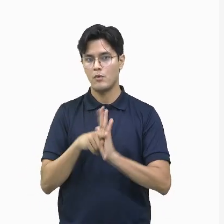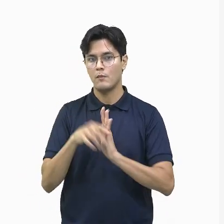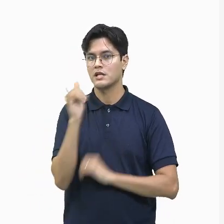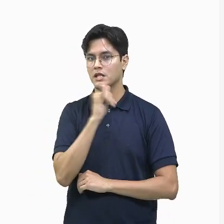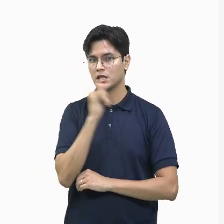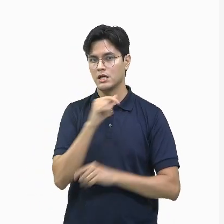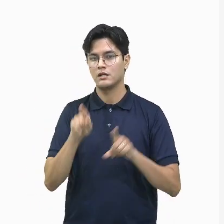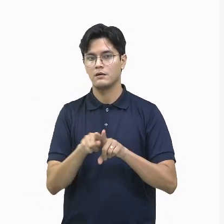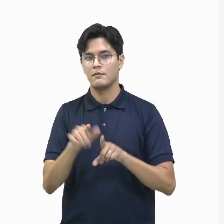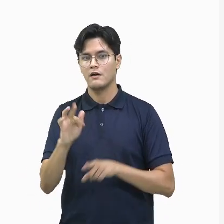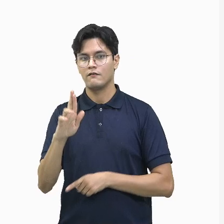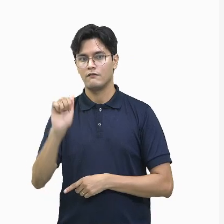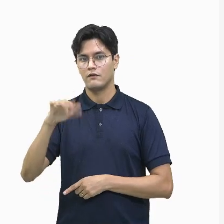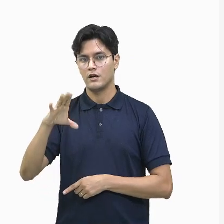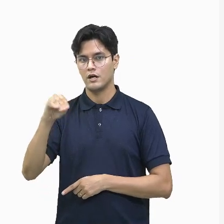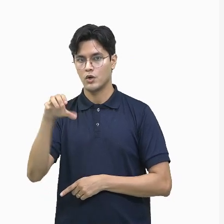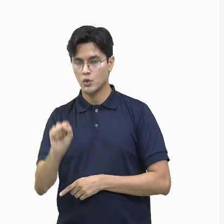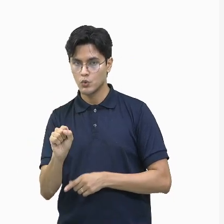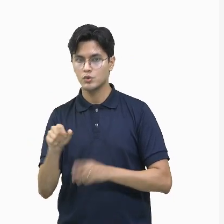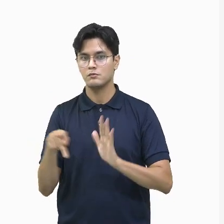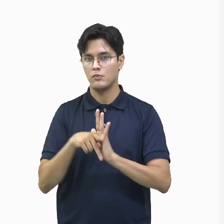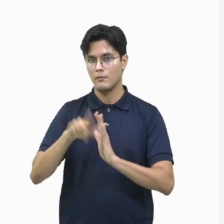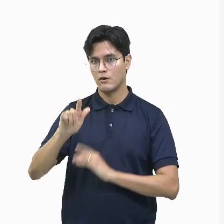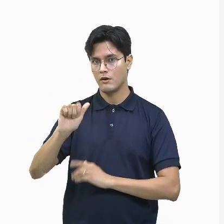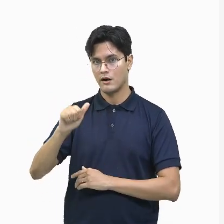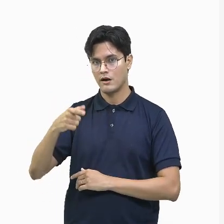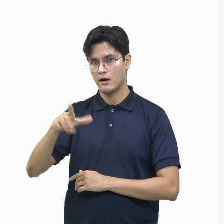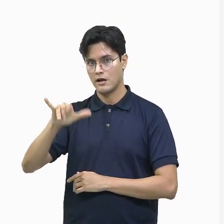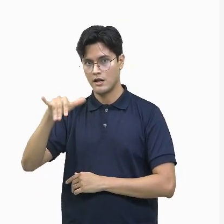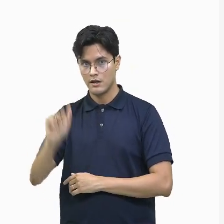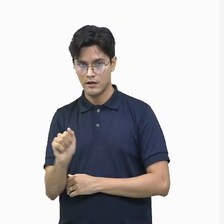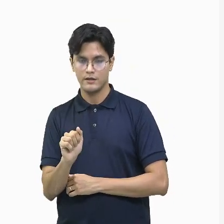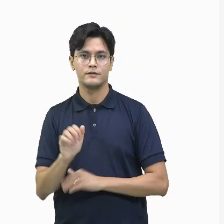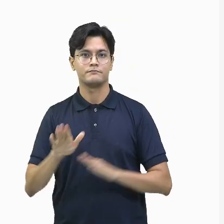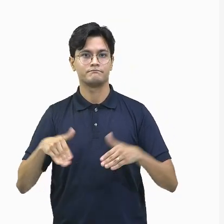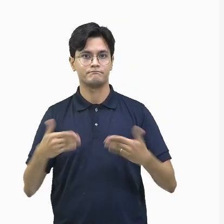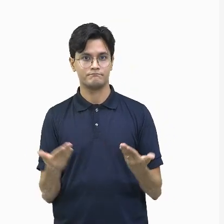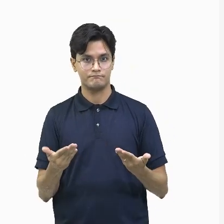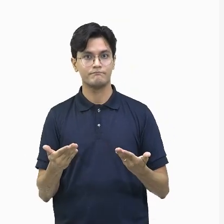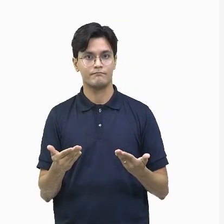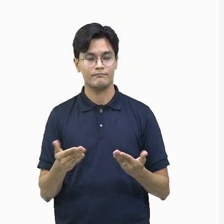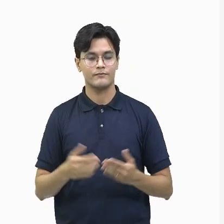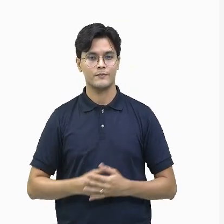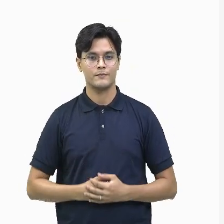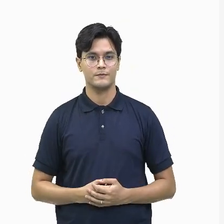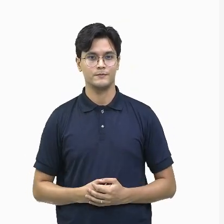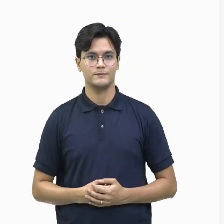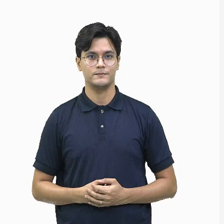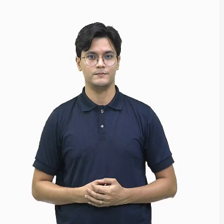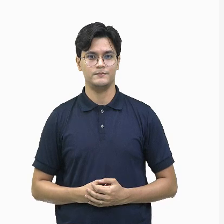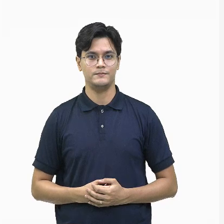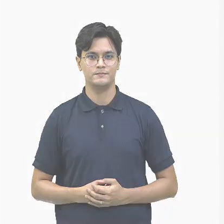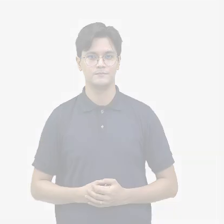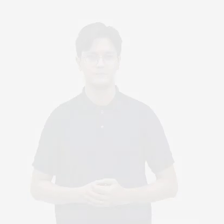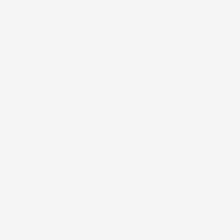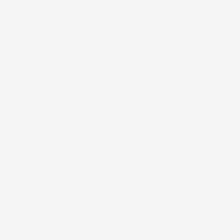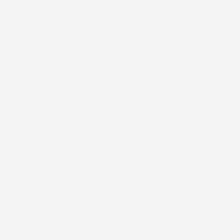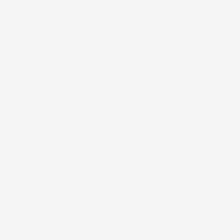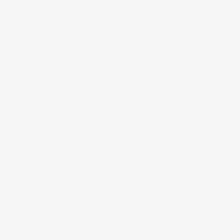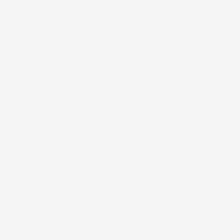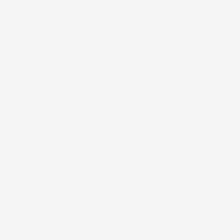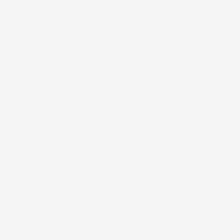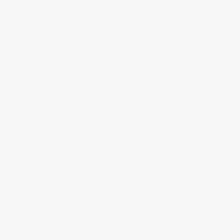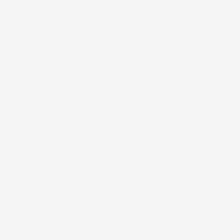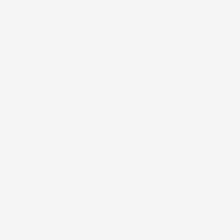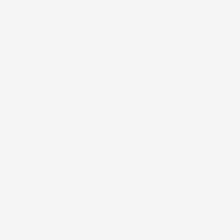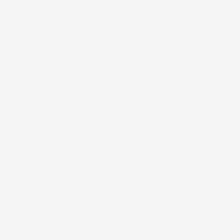e os anglo-saxões na Britânia. Então, esses reinos que eram frequentemente